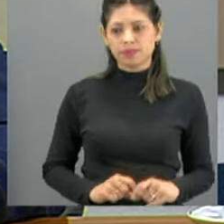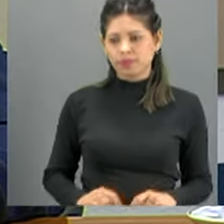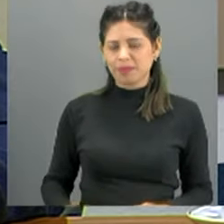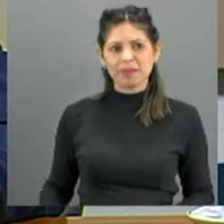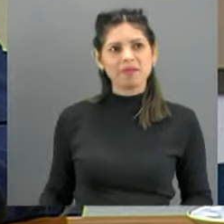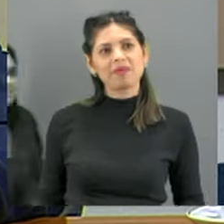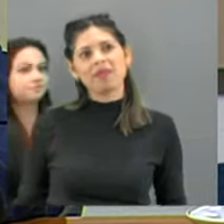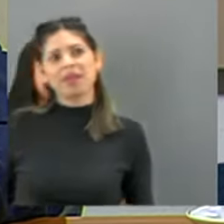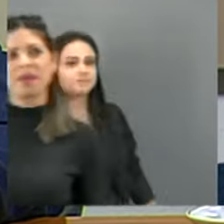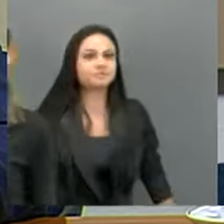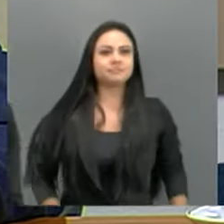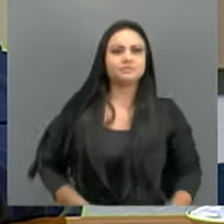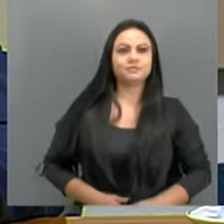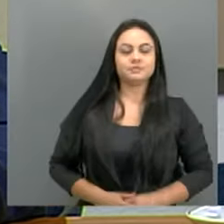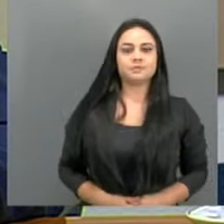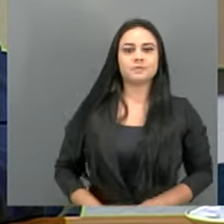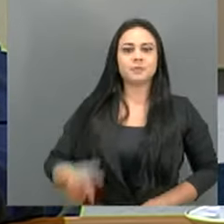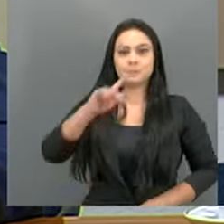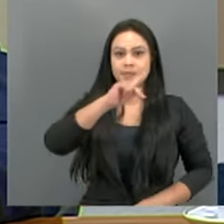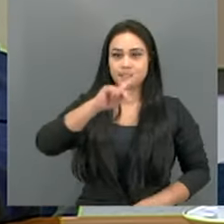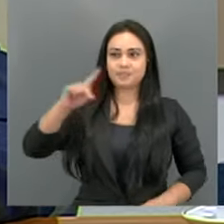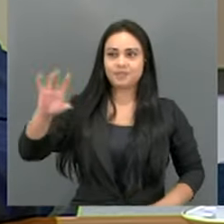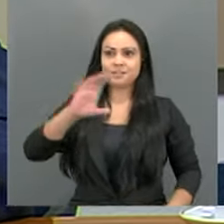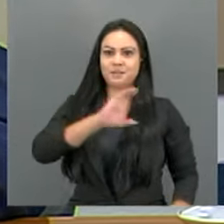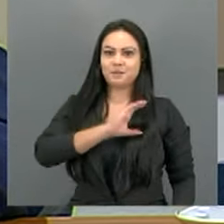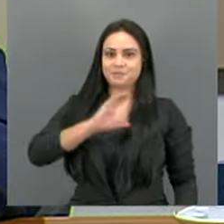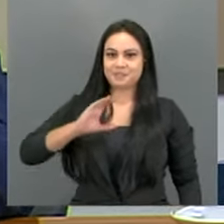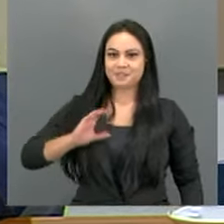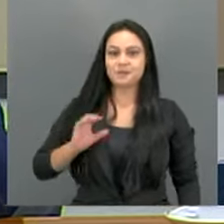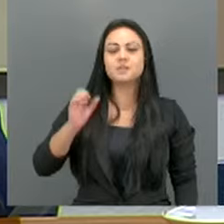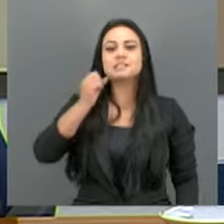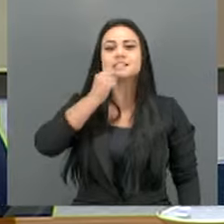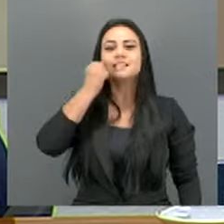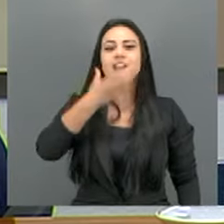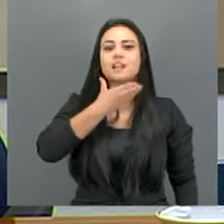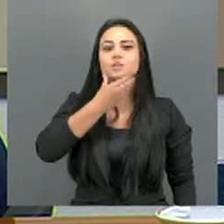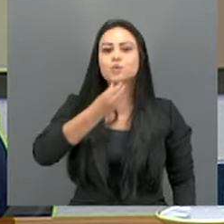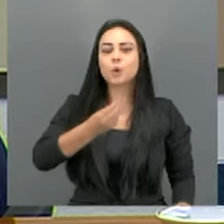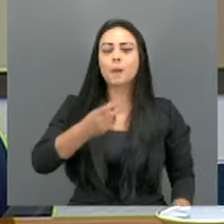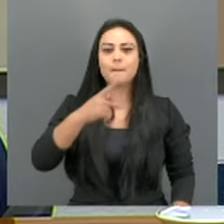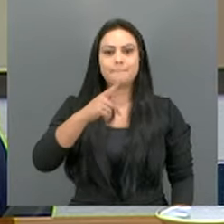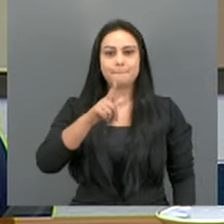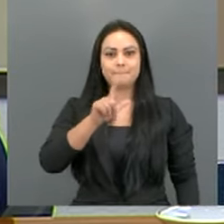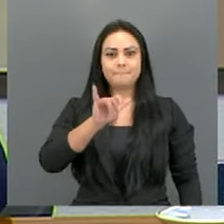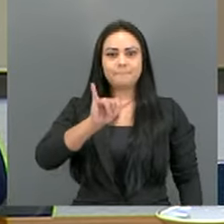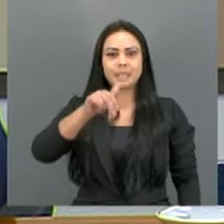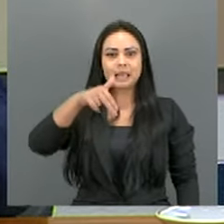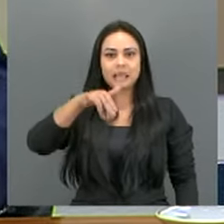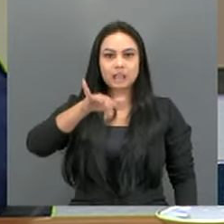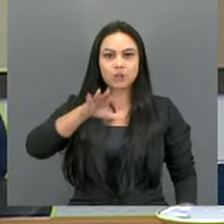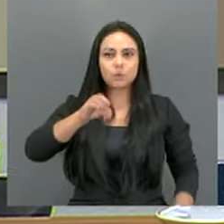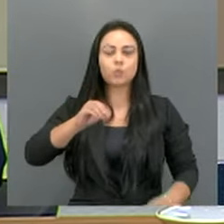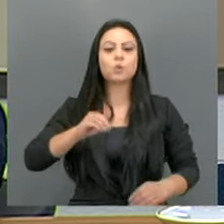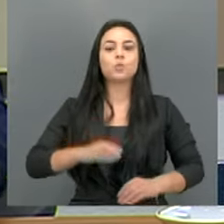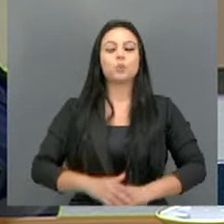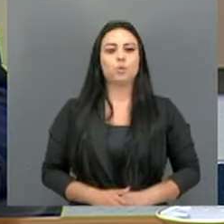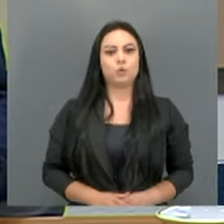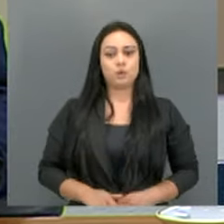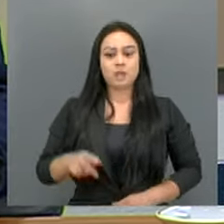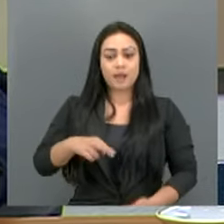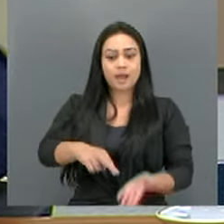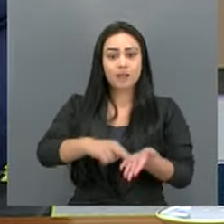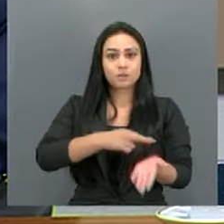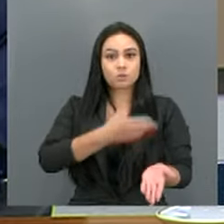senhor presidente da comissão, senador Plínio Valério, e senhor